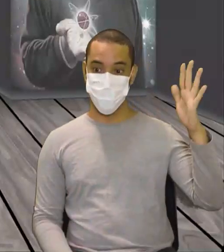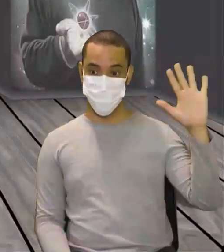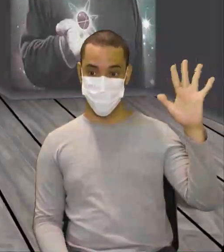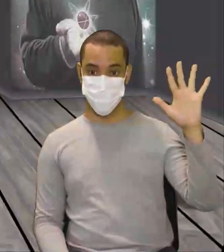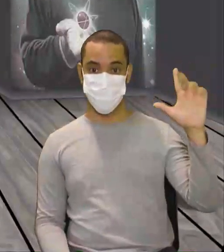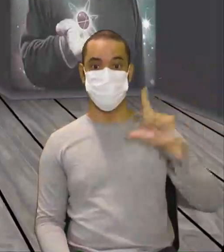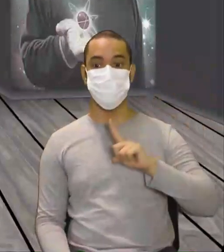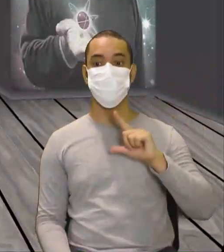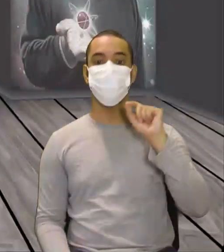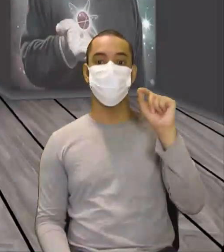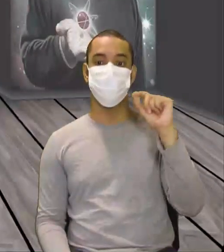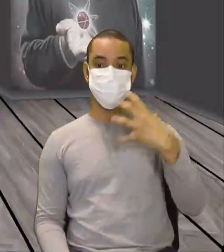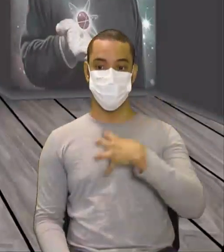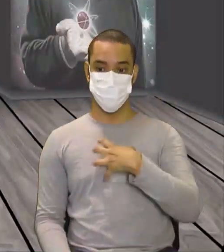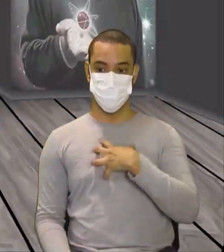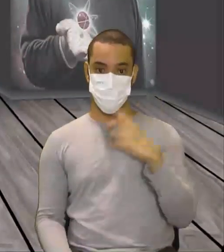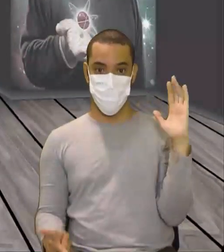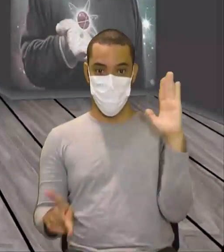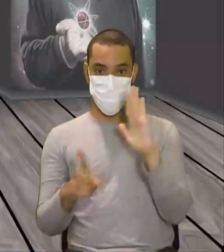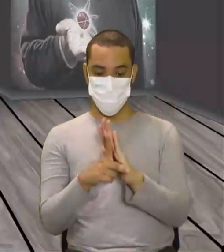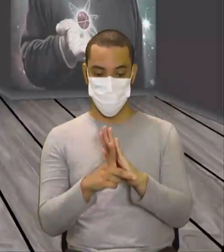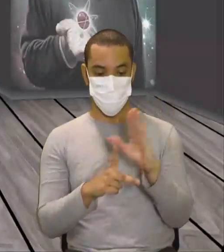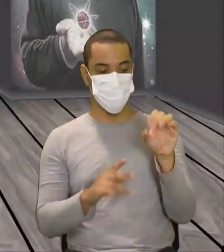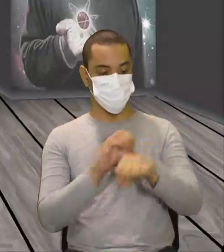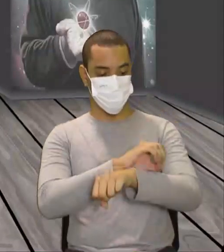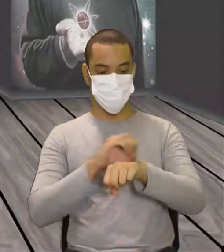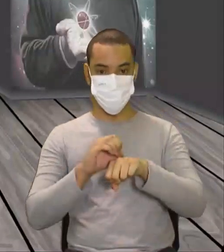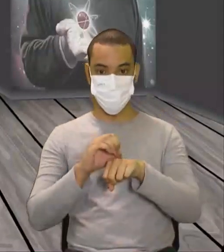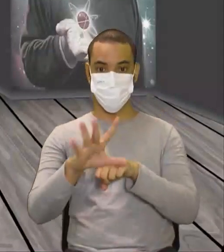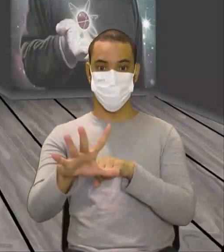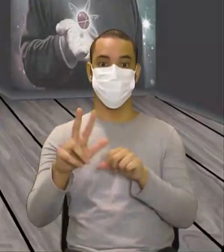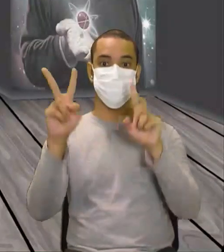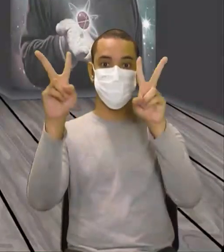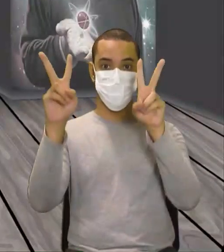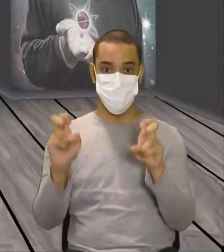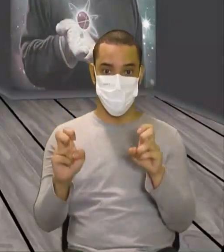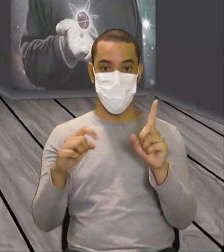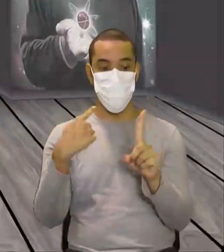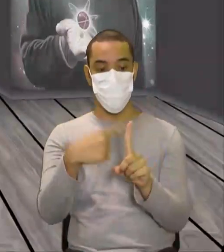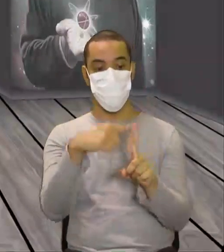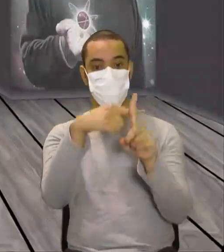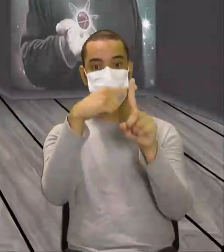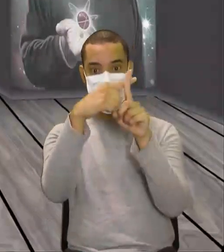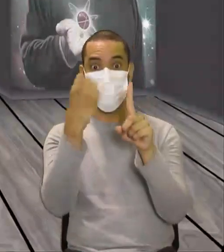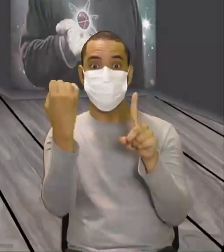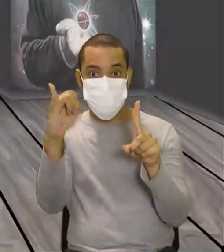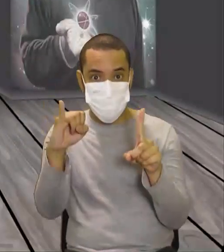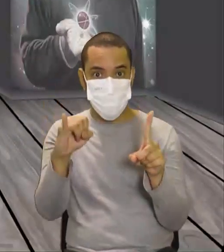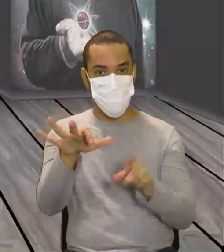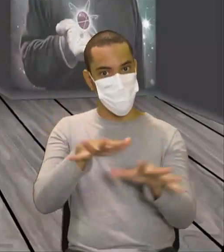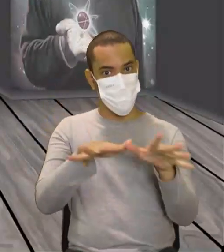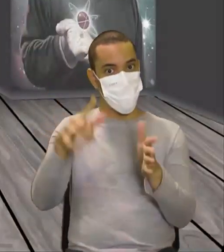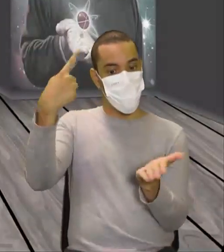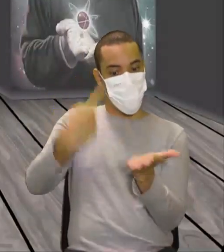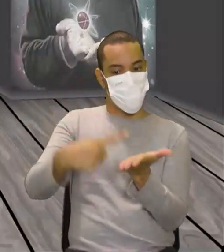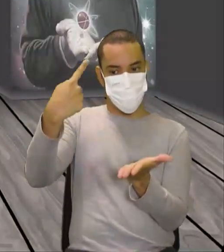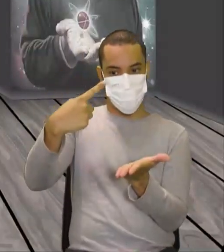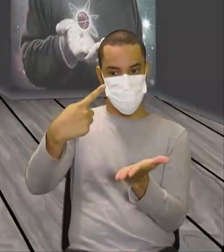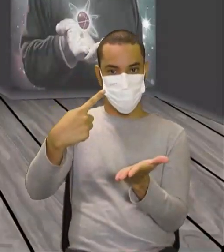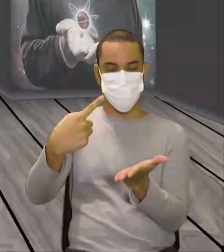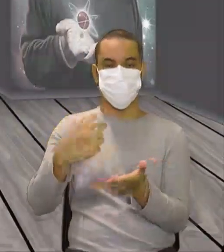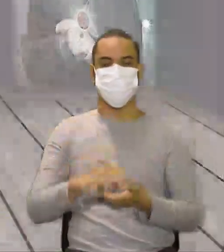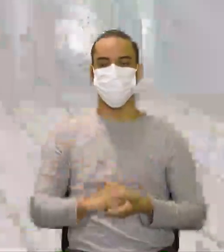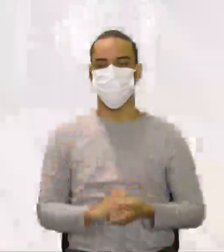o sentido da corrente em relação às cargas positivas, se elas se movessem, né? Corrente convencional. Então, vamos